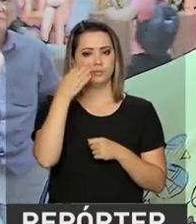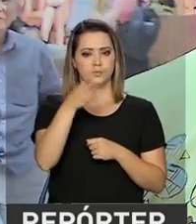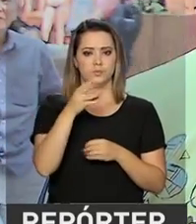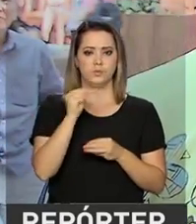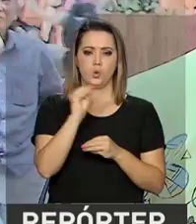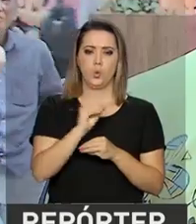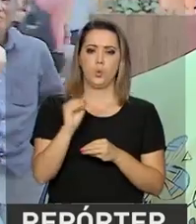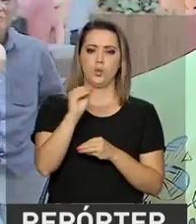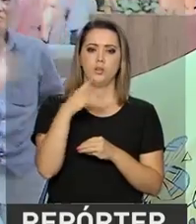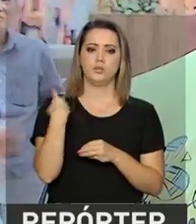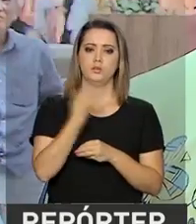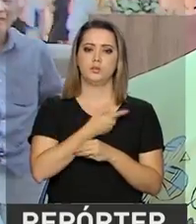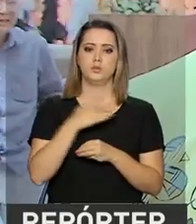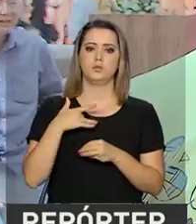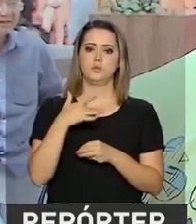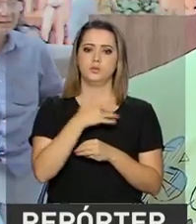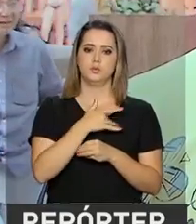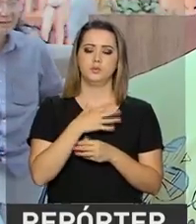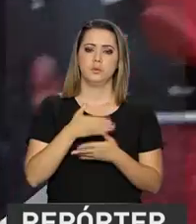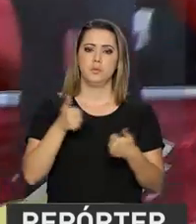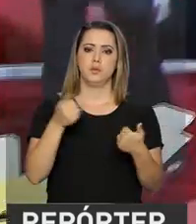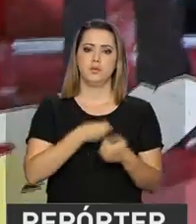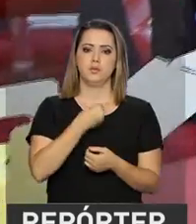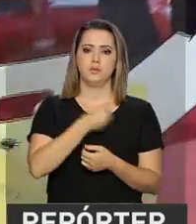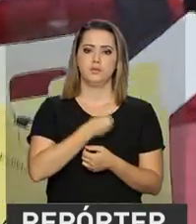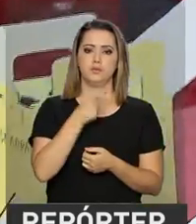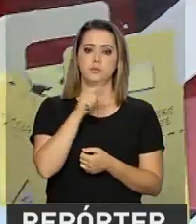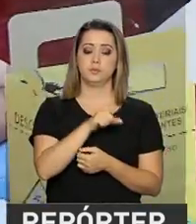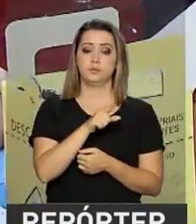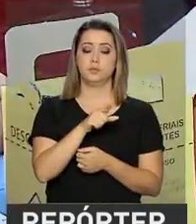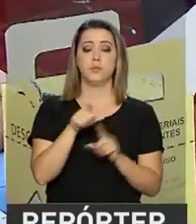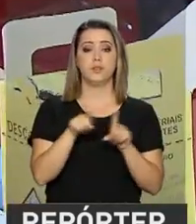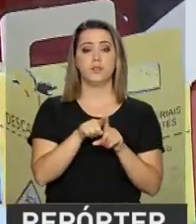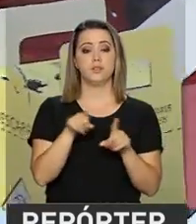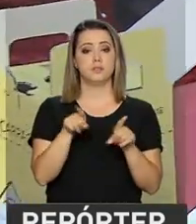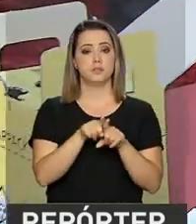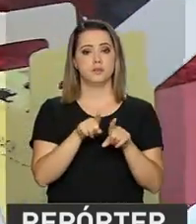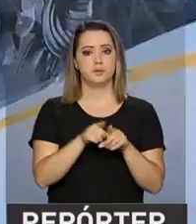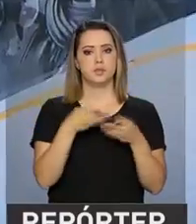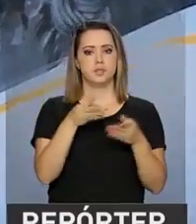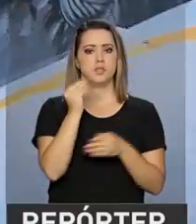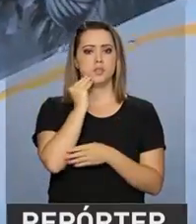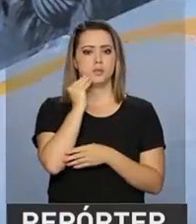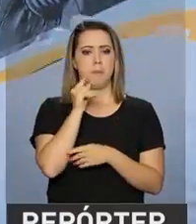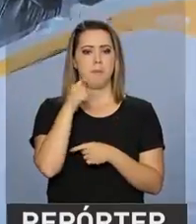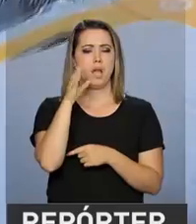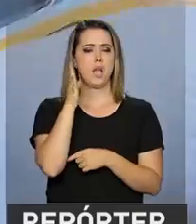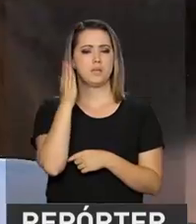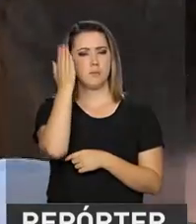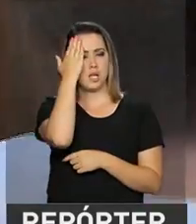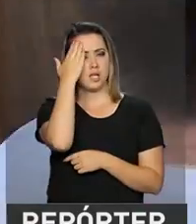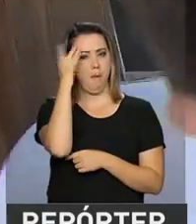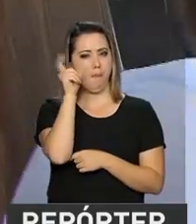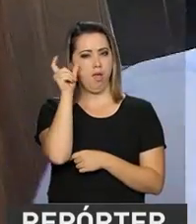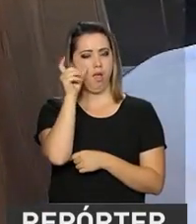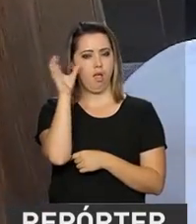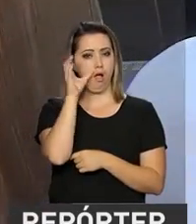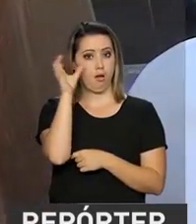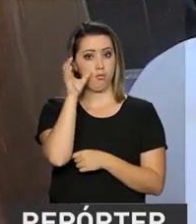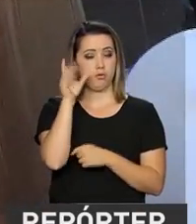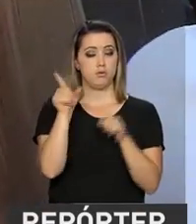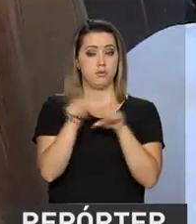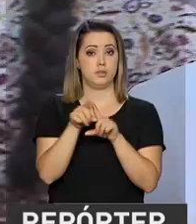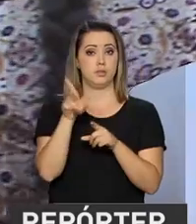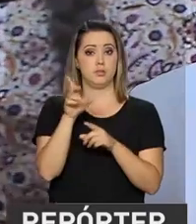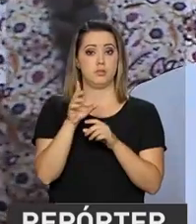da cuidar da saúde e da qualidade de vida. Né. Luzimar conta que resolveu fazer o teste, mas por curiosidade, e acabou recebendo